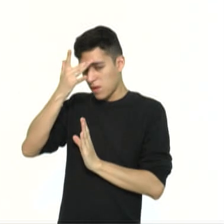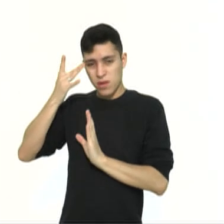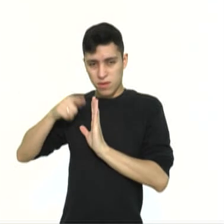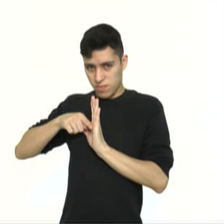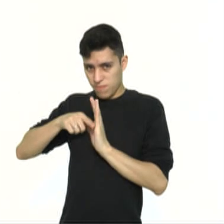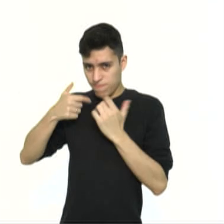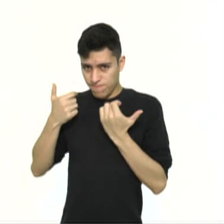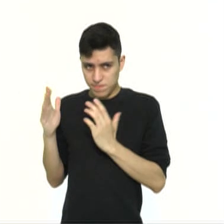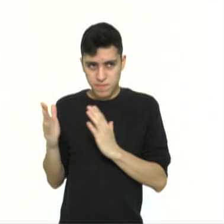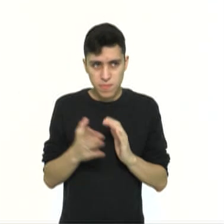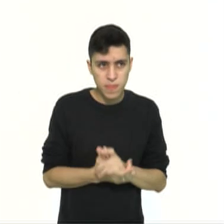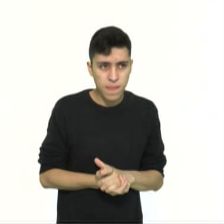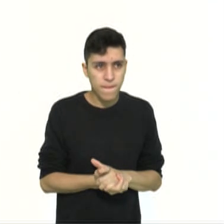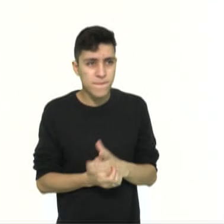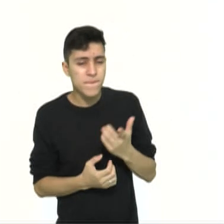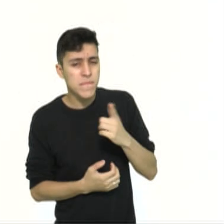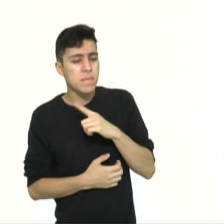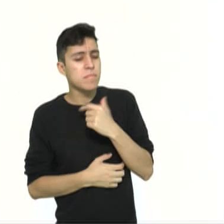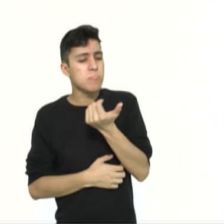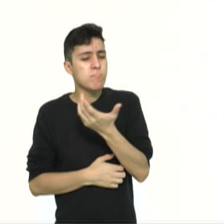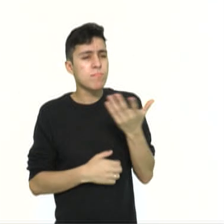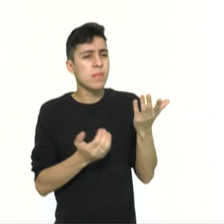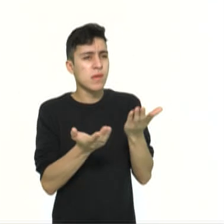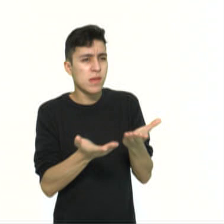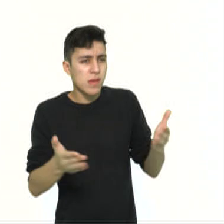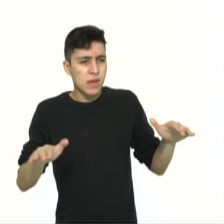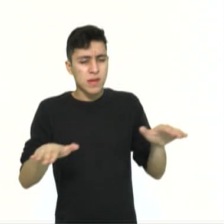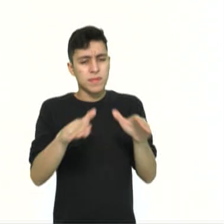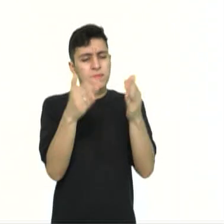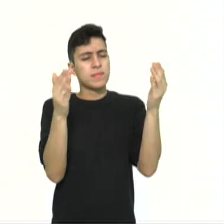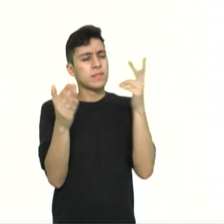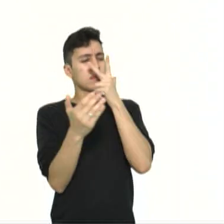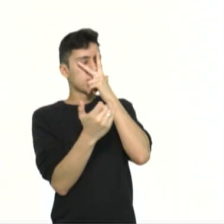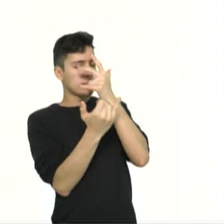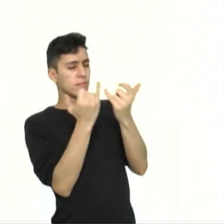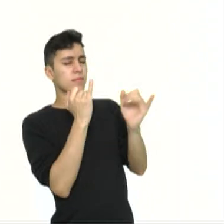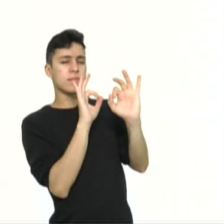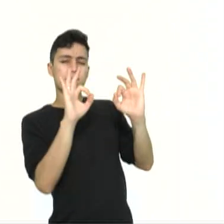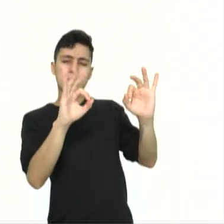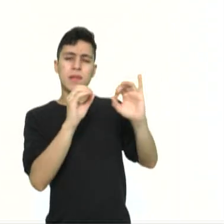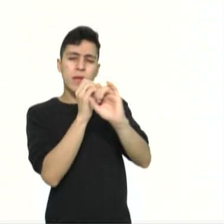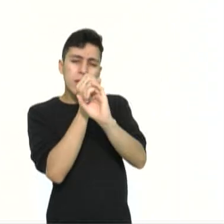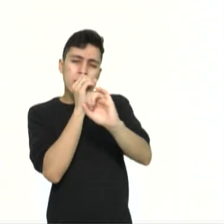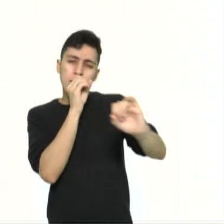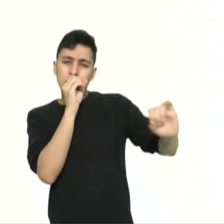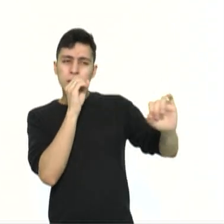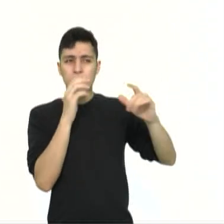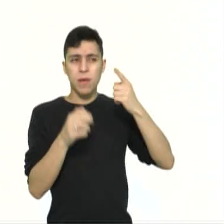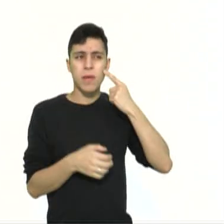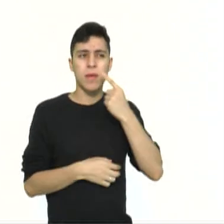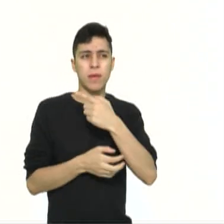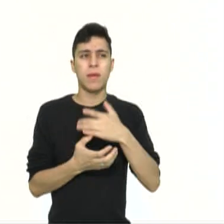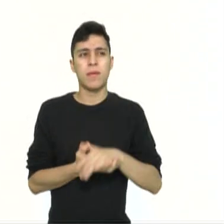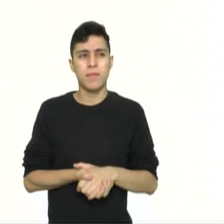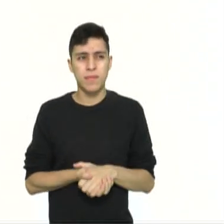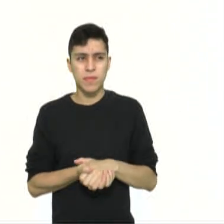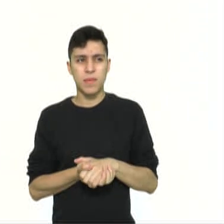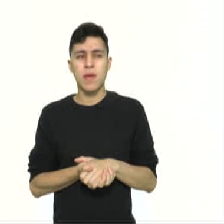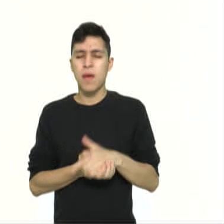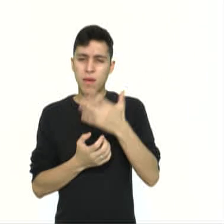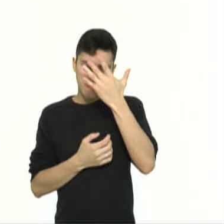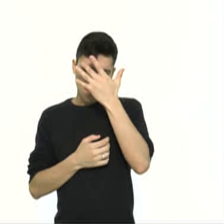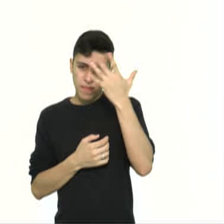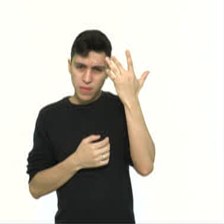vasos você tem a tendência de flautas que aparecem. Perceba na imagem da pessoa que está à direita, ela está tocando um instrumento